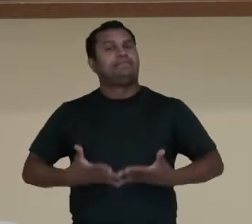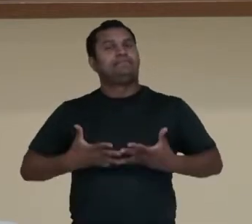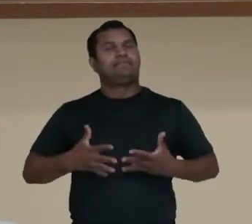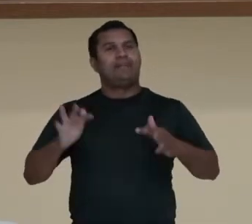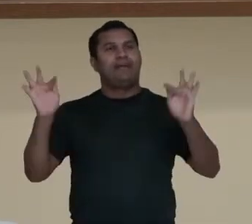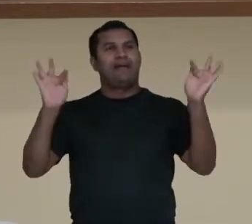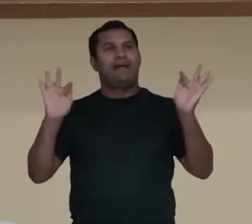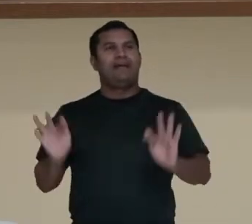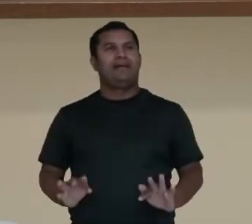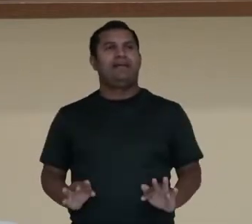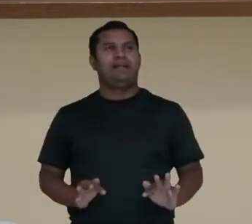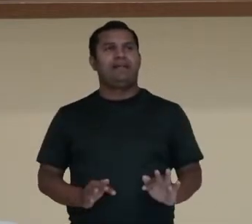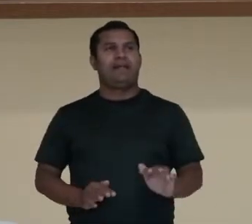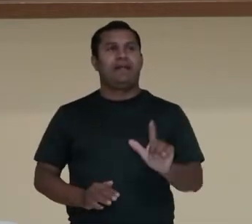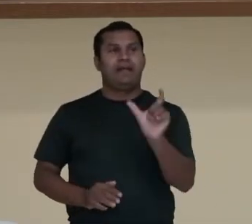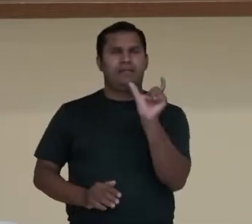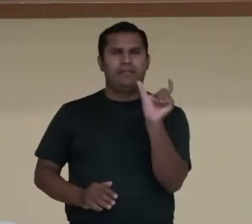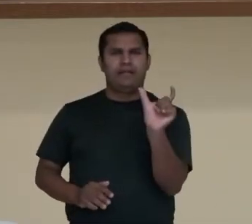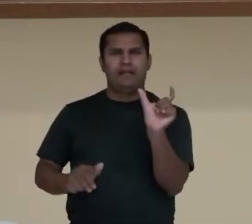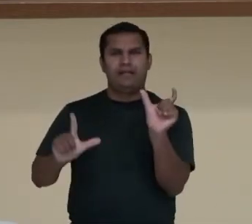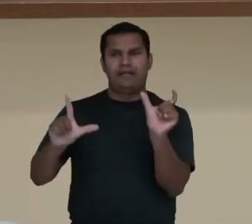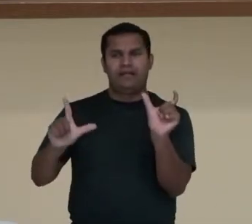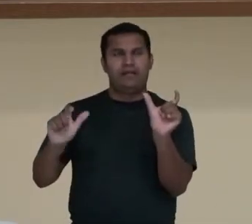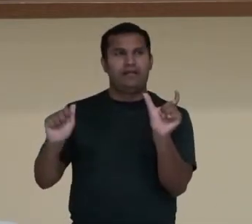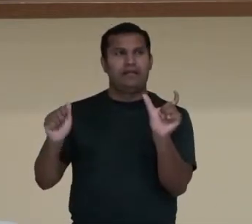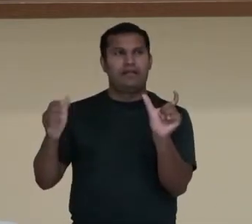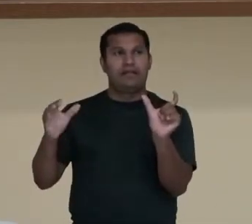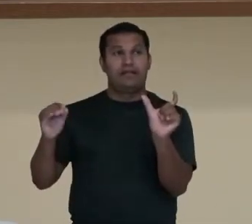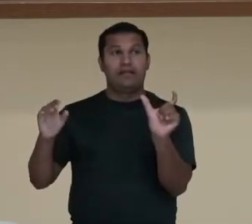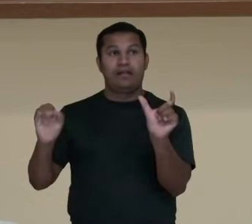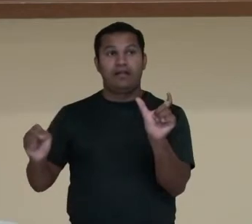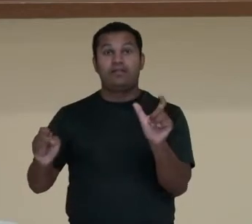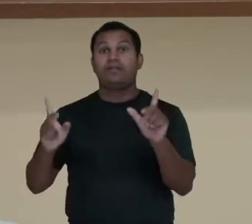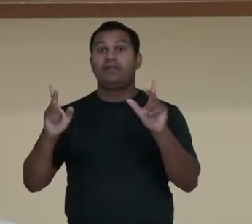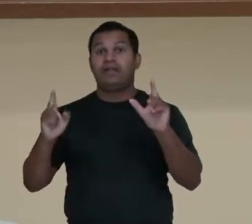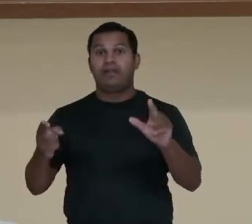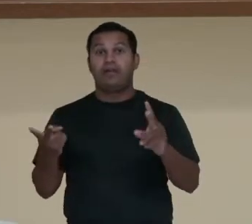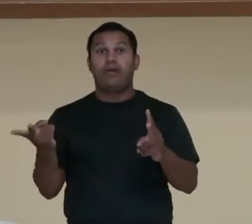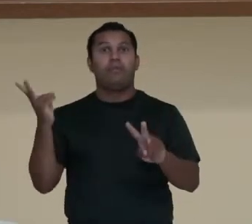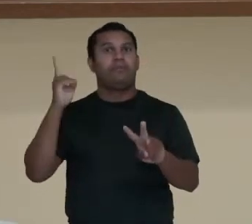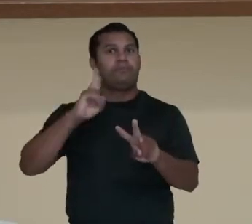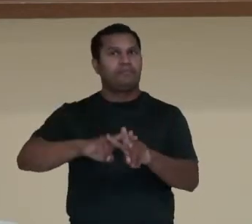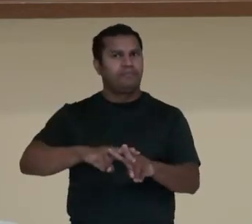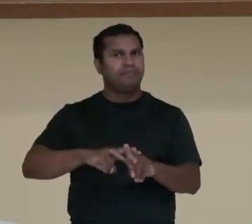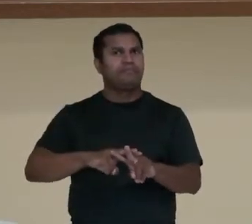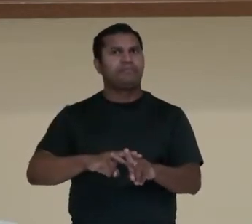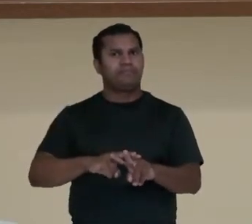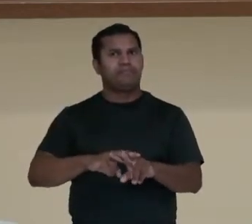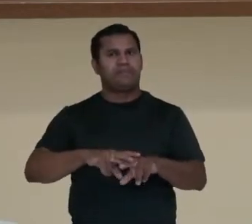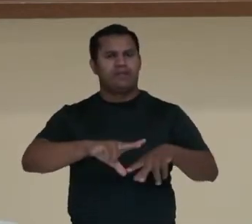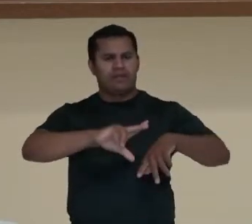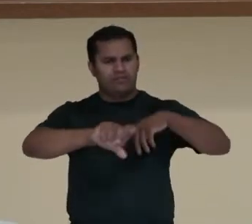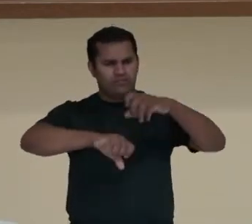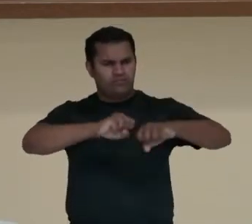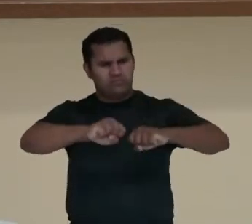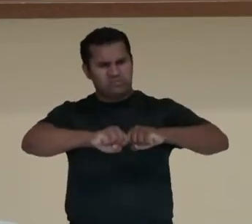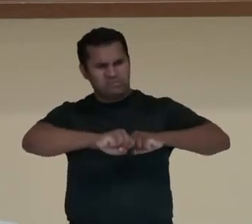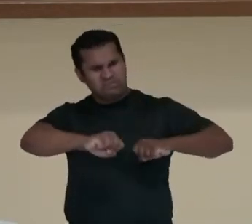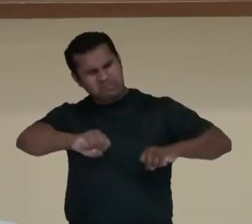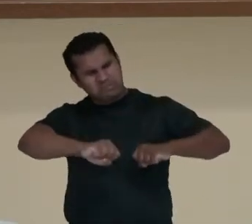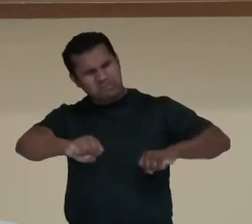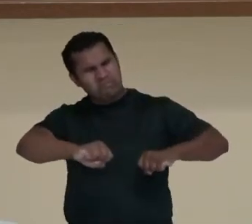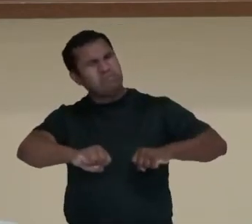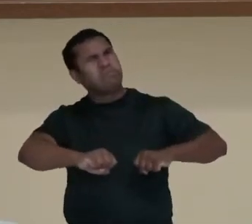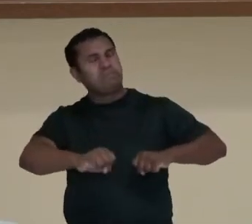laço pode indicar prisão, armadilha ou também união ou afeto. Como um laço pode ser uma coisa que prende,